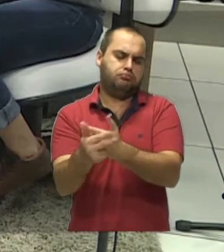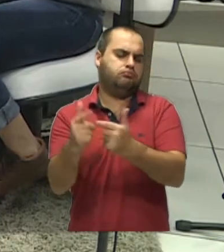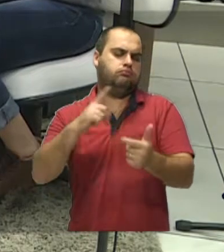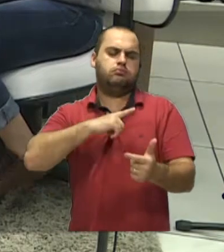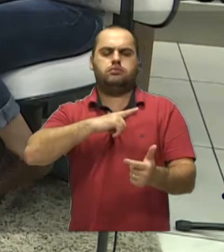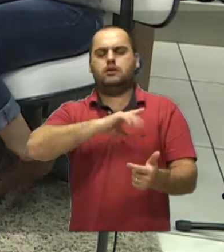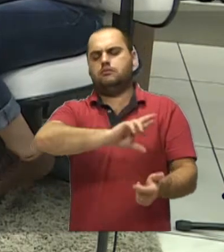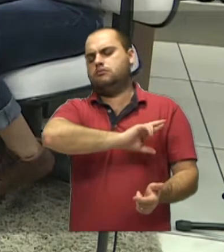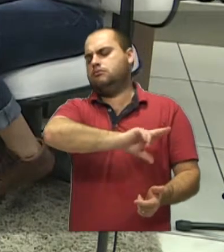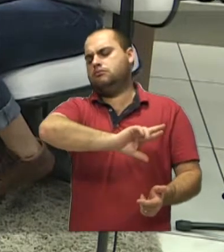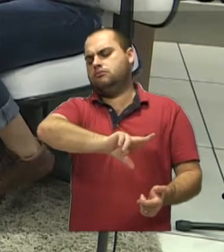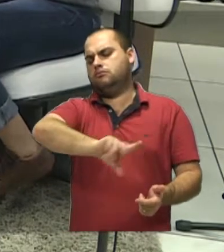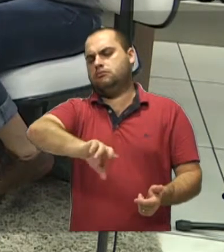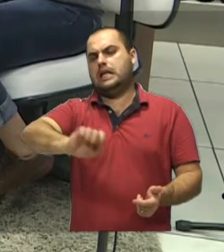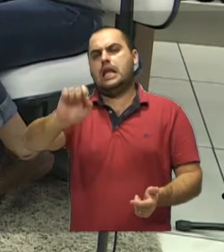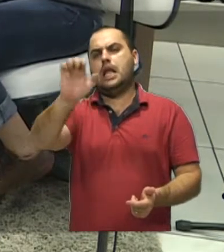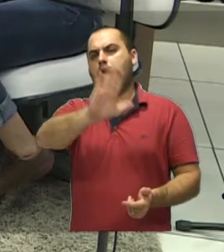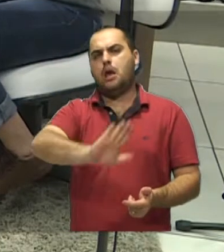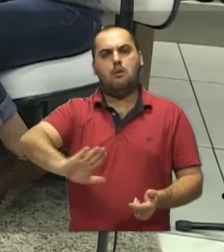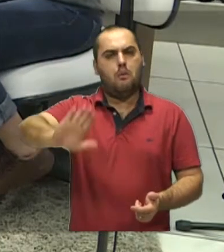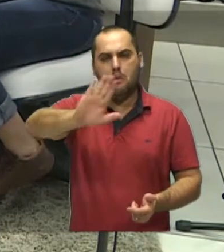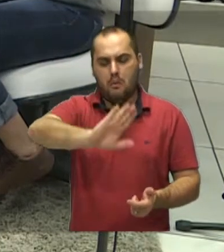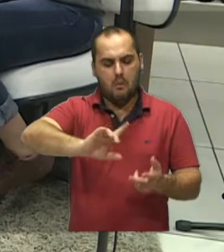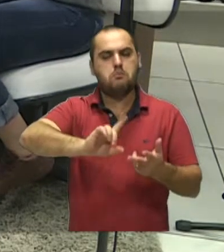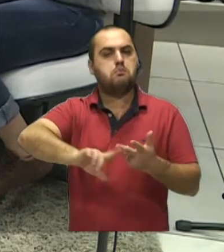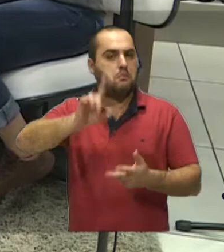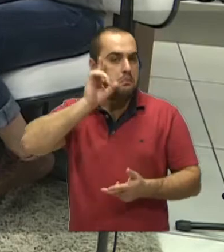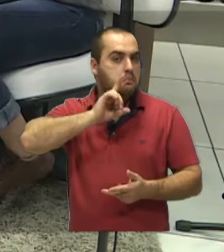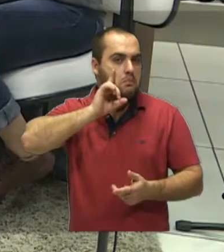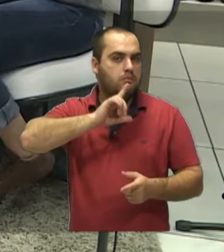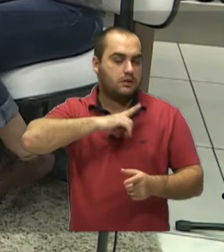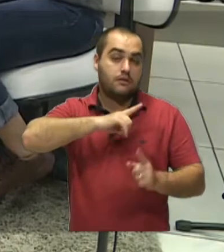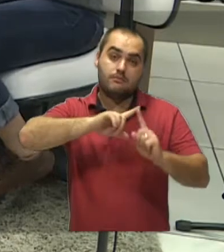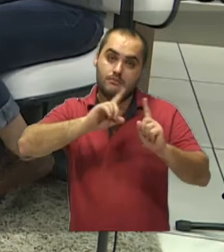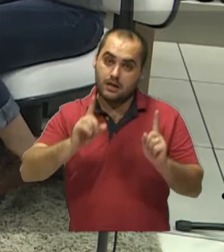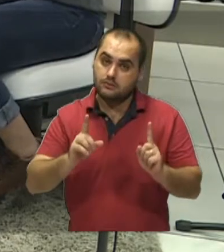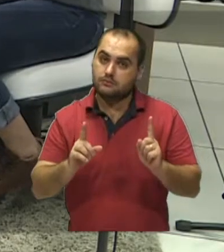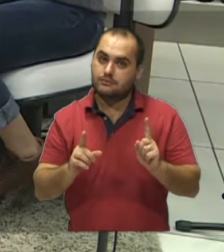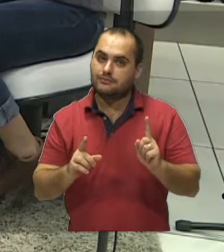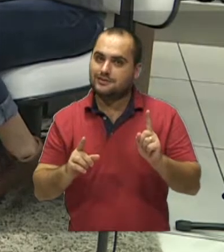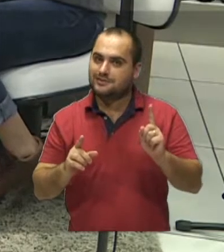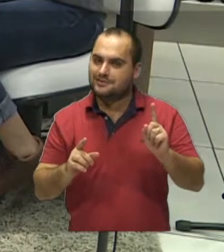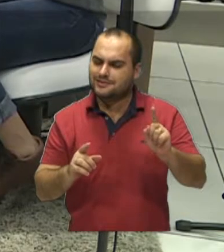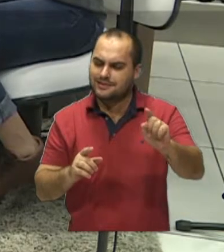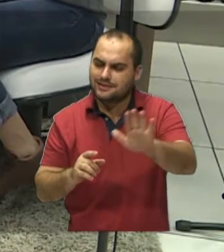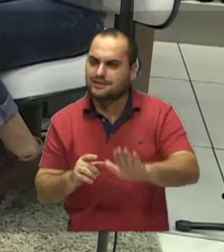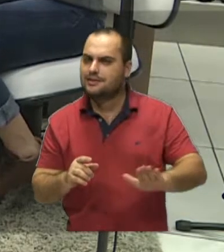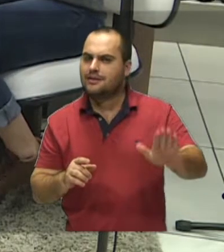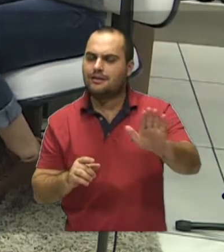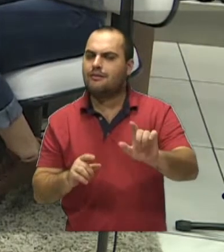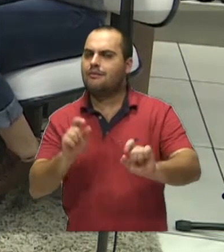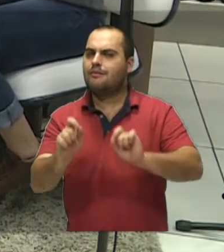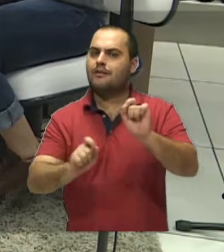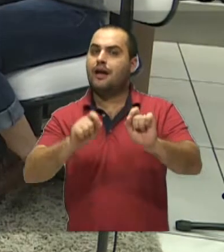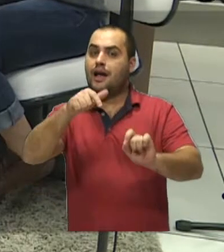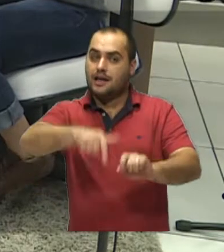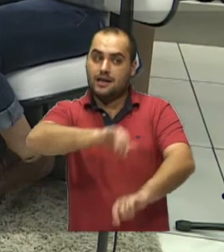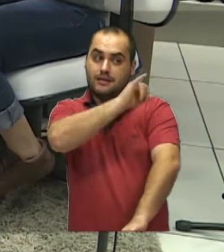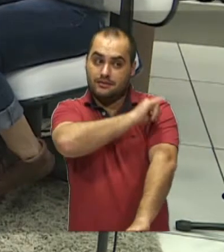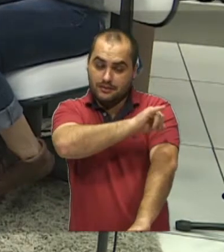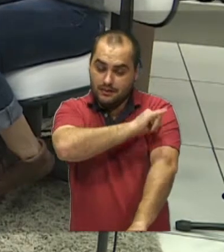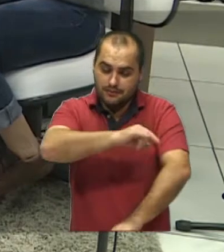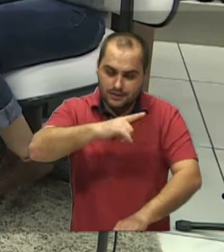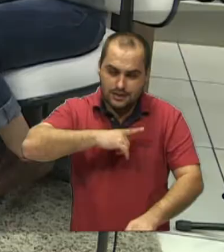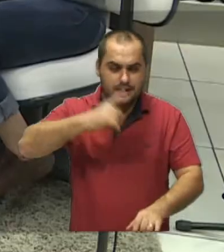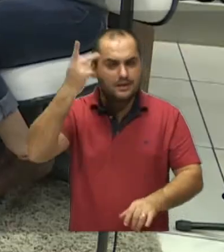muito na Europa, tem também nos Estados Unidos, mas enfim. E geralmente as FINACs, elas têm, aqui no Rio de Janeiro também tem, São